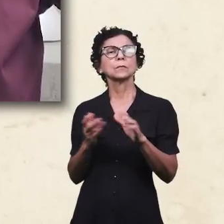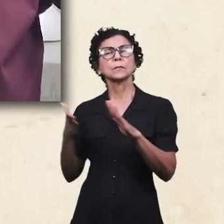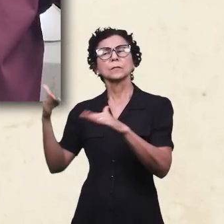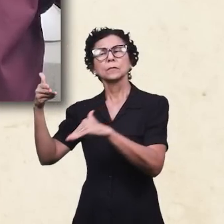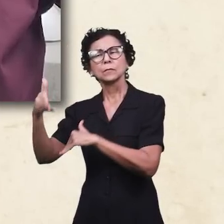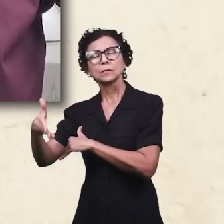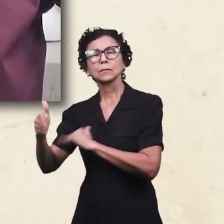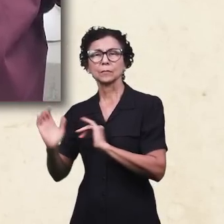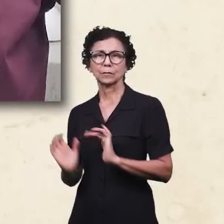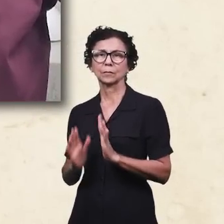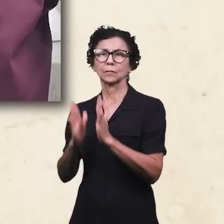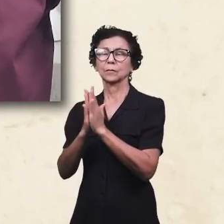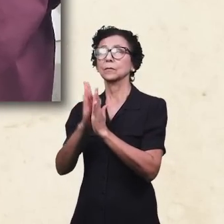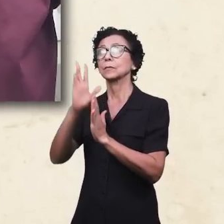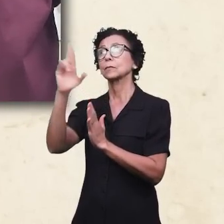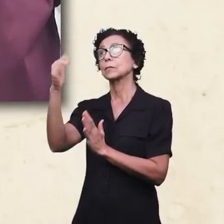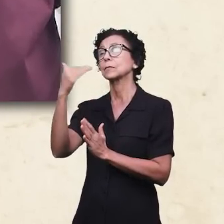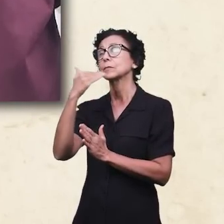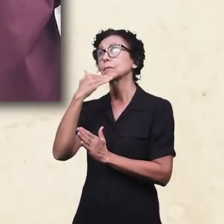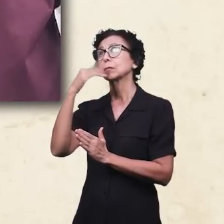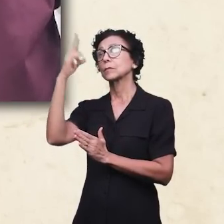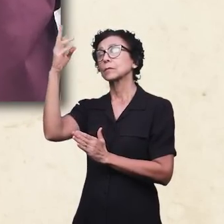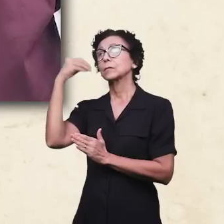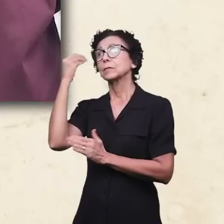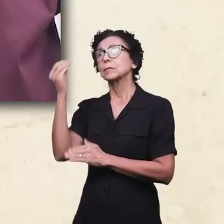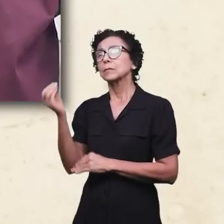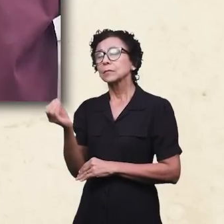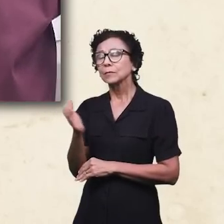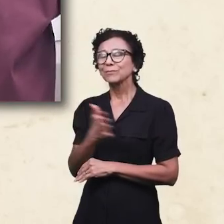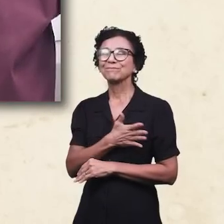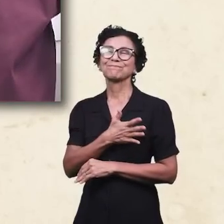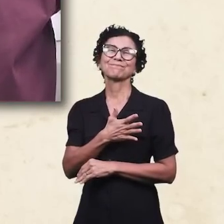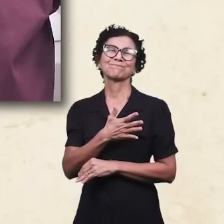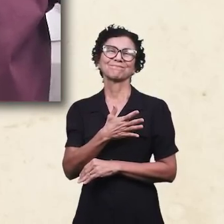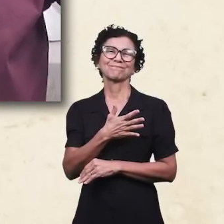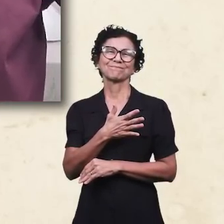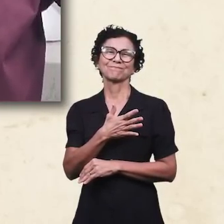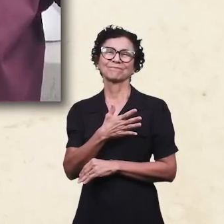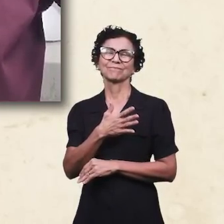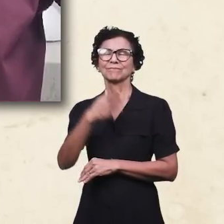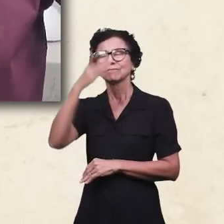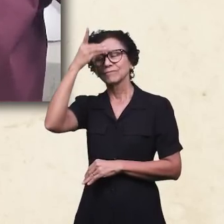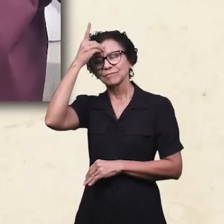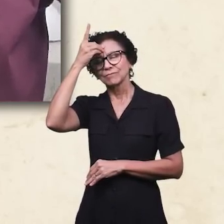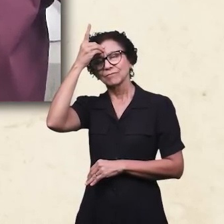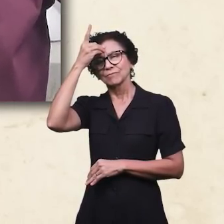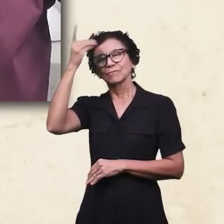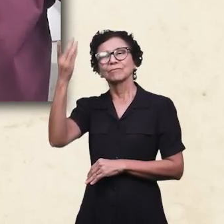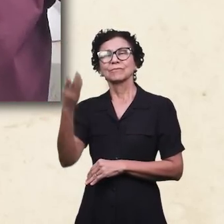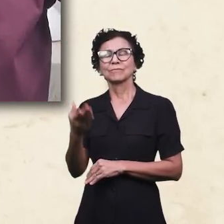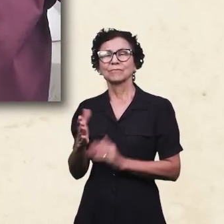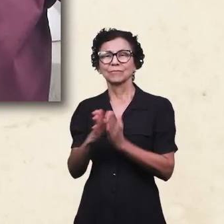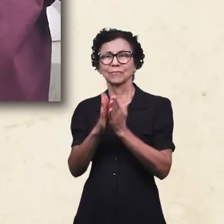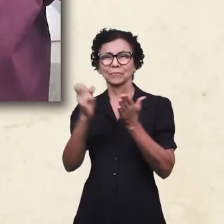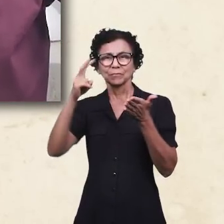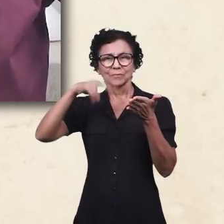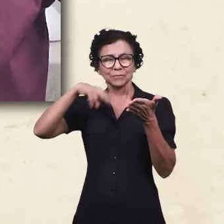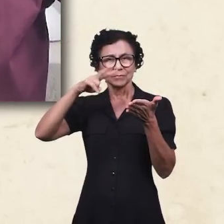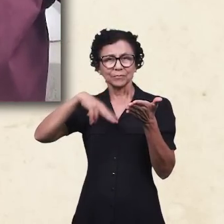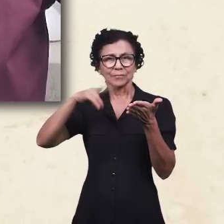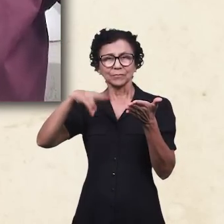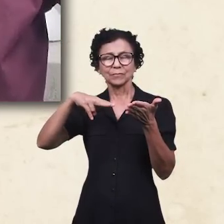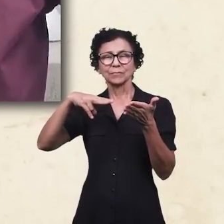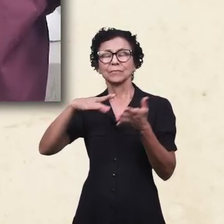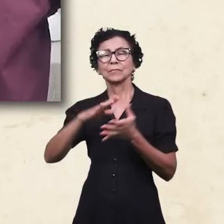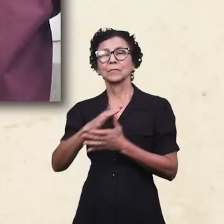culto, chegue na igreja, busque o Senhor, peça ao Senhor uma experiência nova, peça ao Senhor uma experiência nos dons, na palavra,